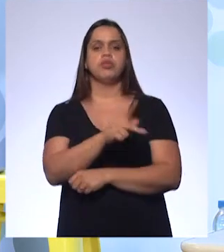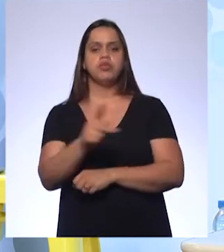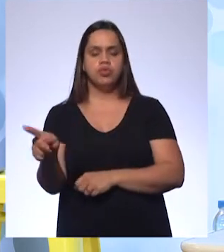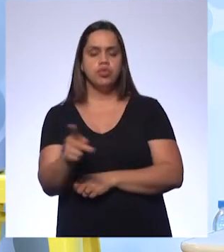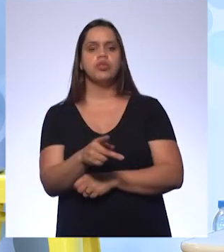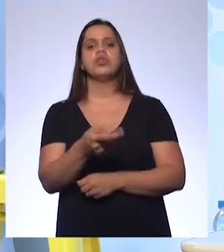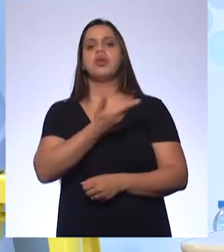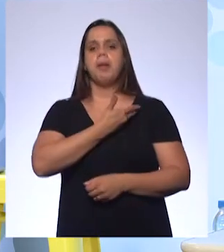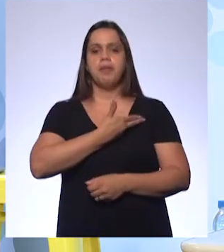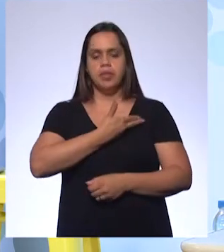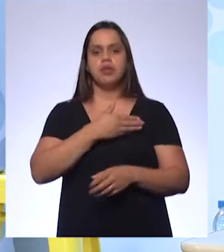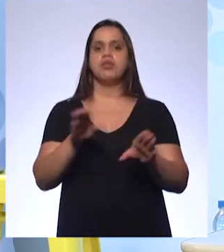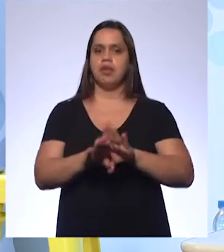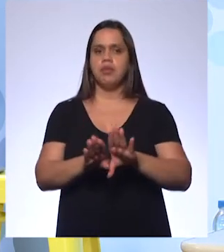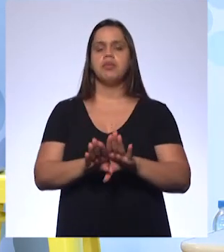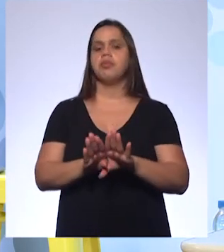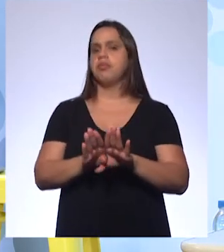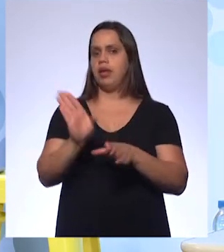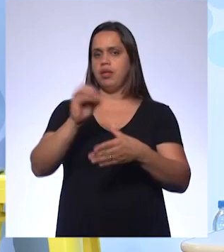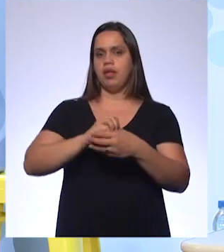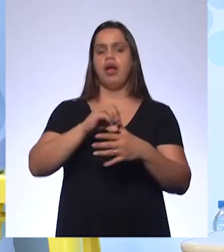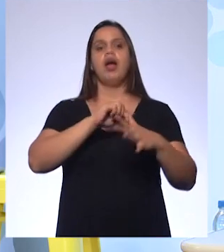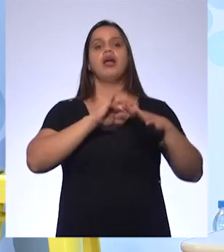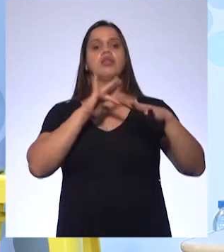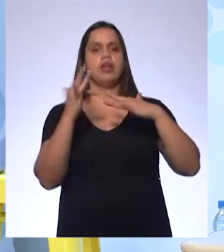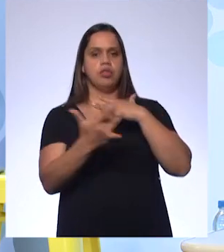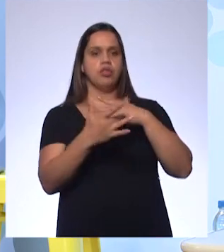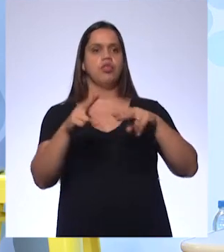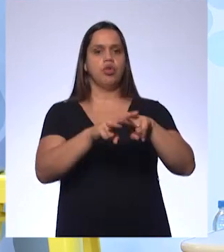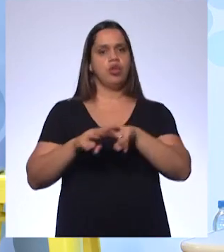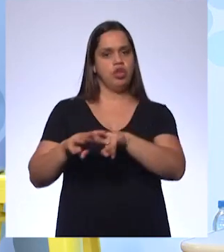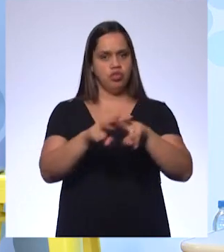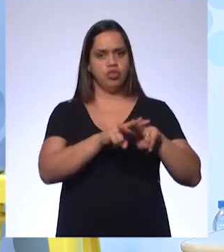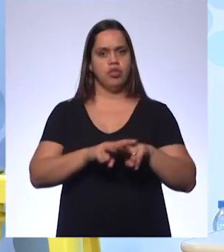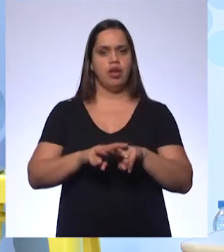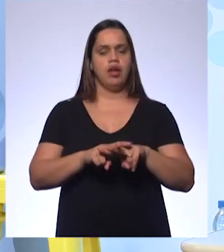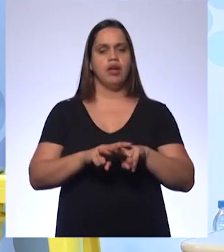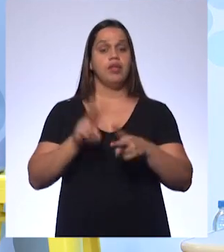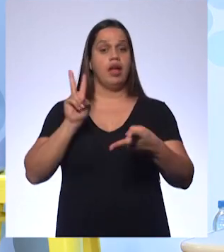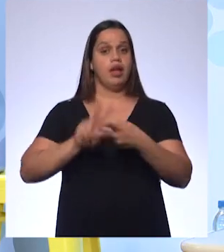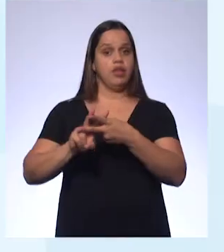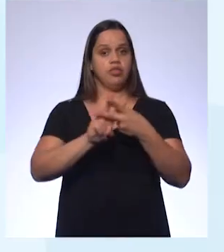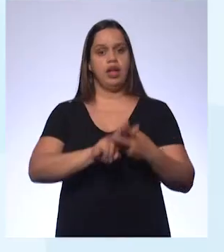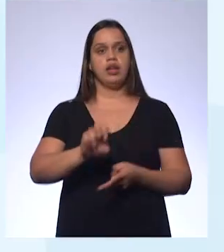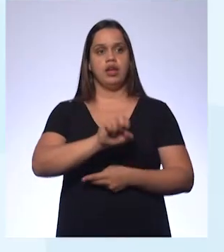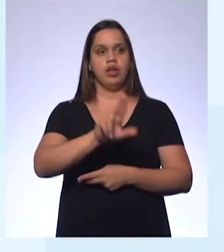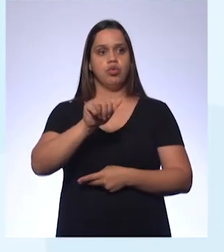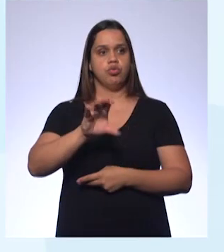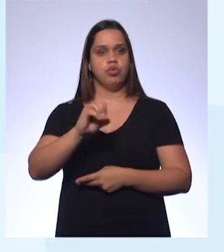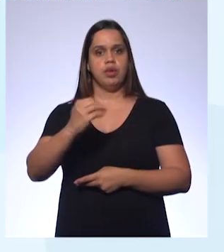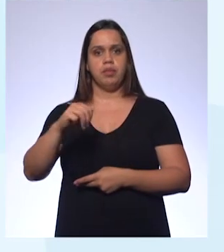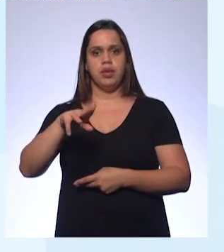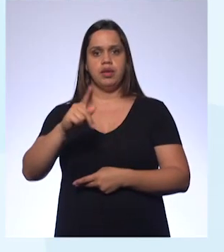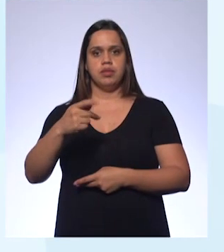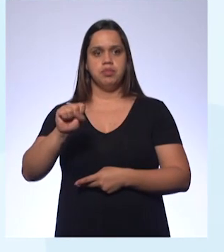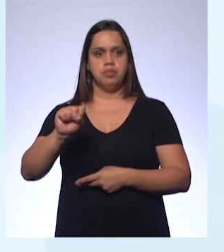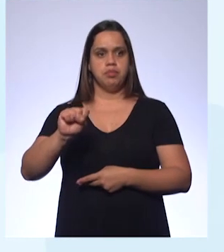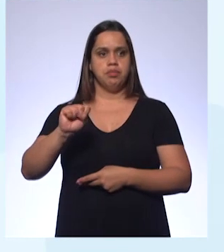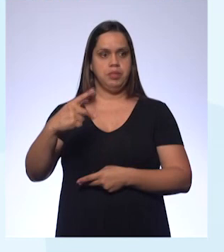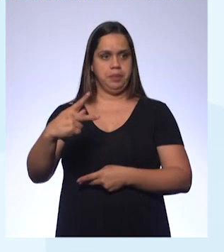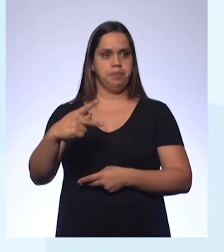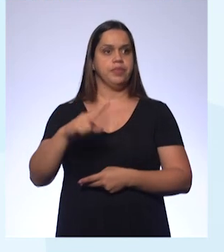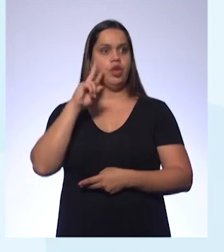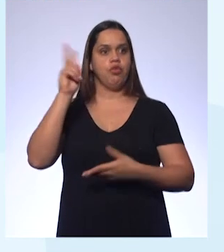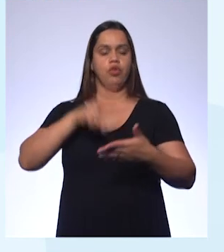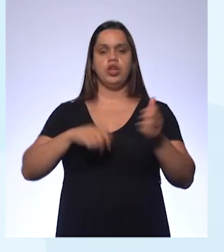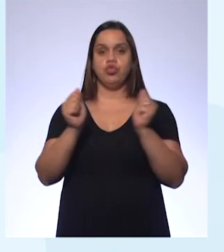professores, colegas e até mesmo nas redes sociais por meio da hashtag EuNoSeiMSP. Vamos lá? Então, eu vou ler com vocês aí, quem